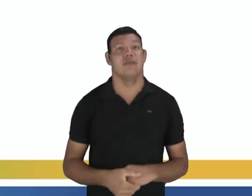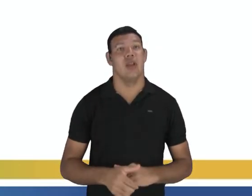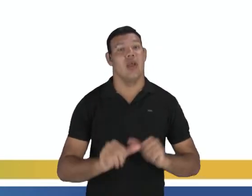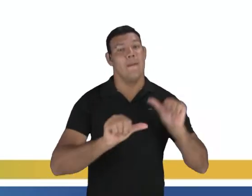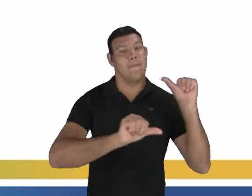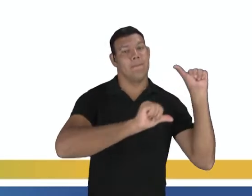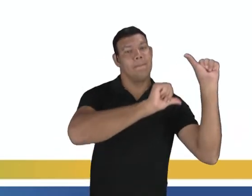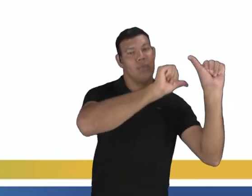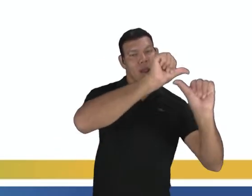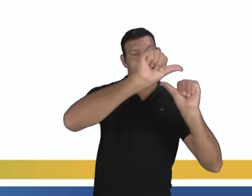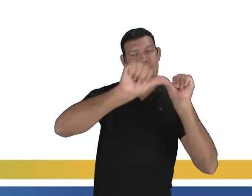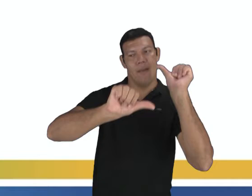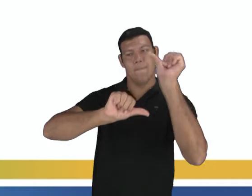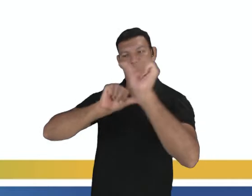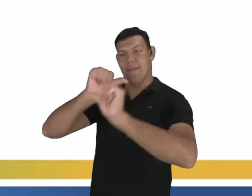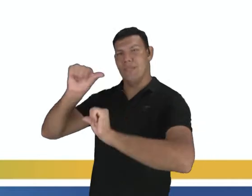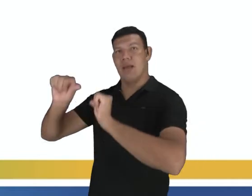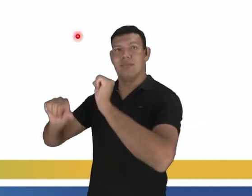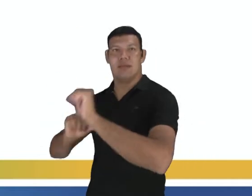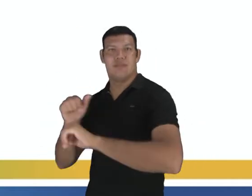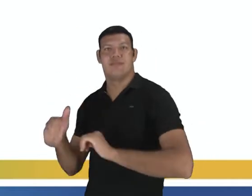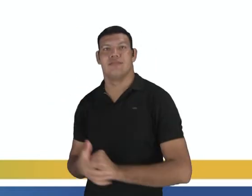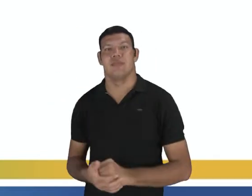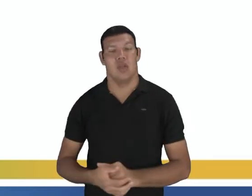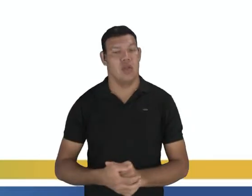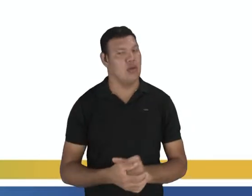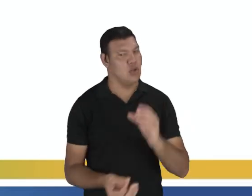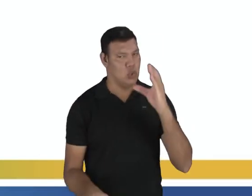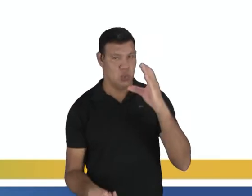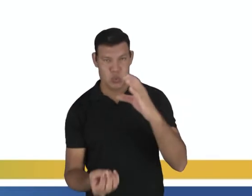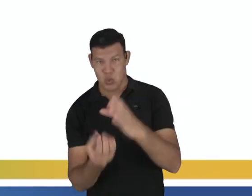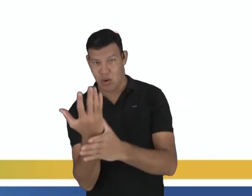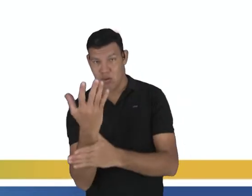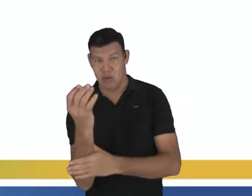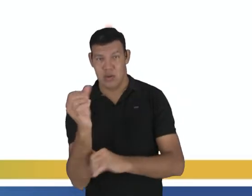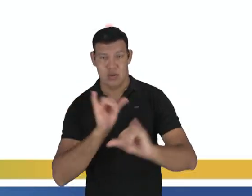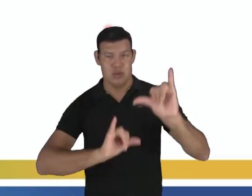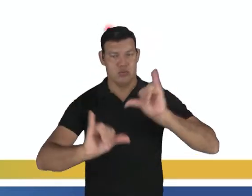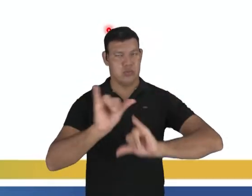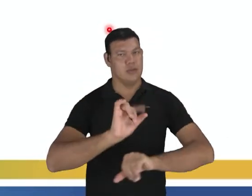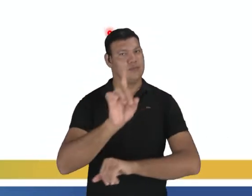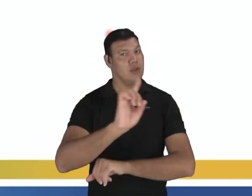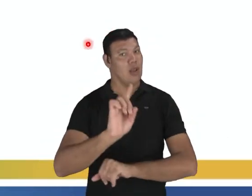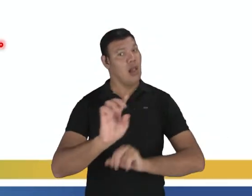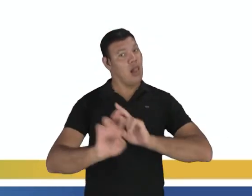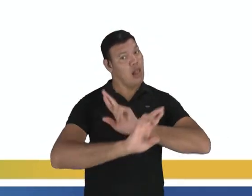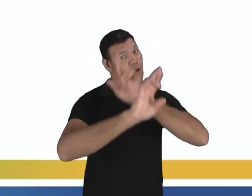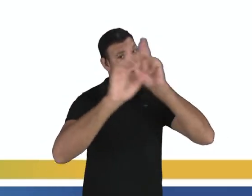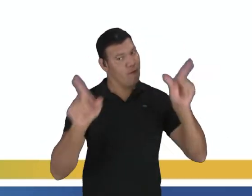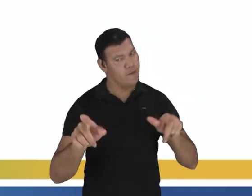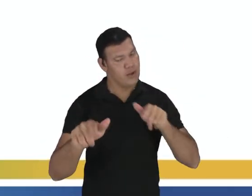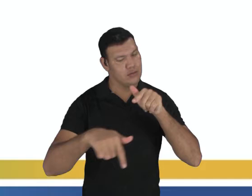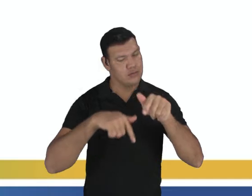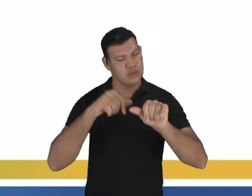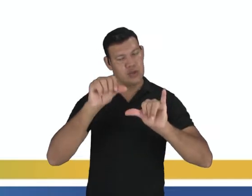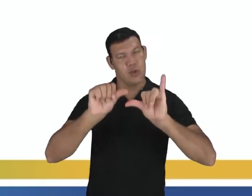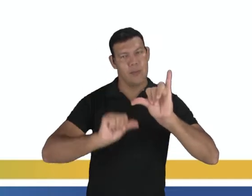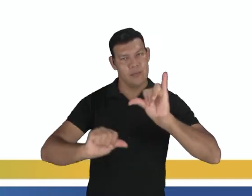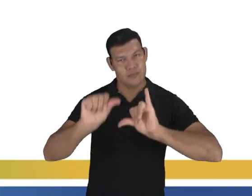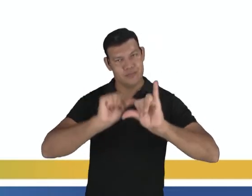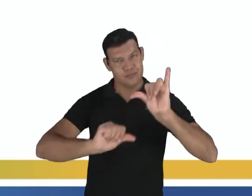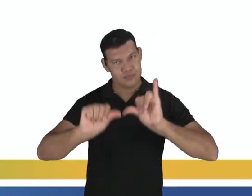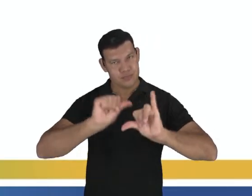gasoso. E aí, no caso aqui, a gente não tem formação de novas substâncias, ok? Diferente das reações químicas.